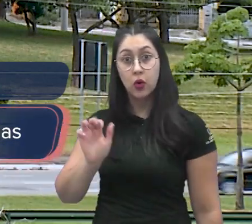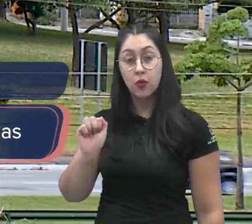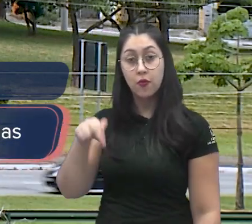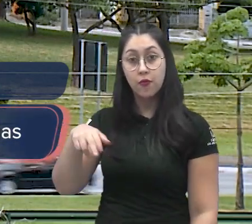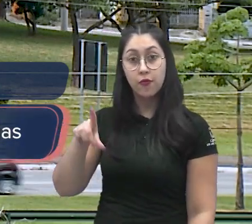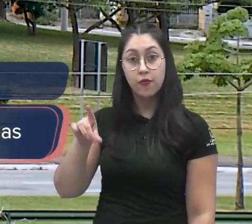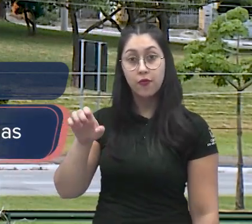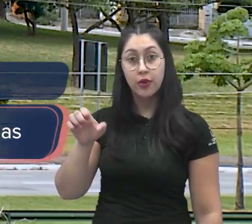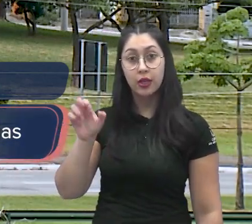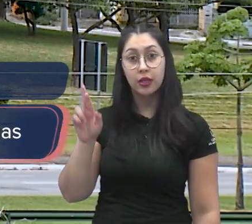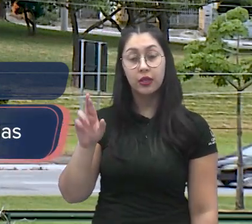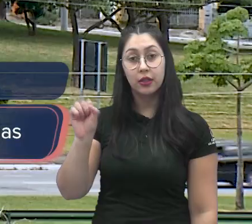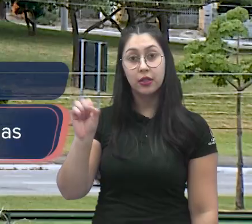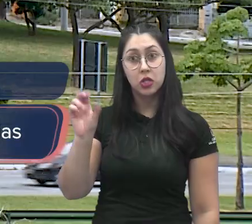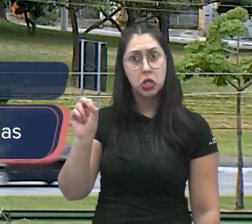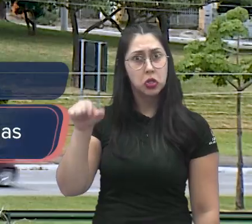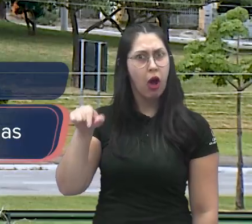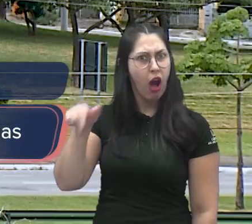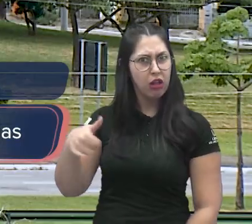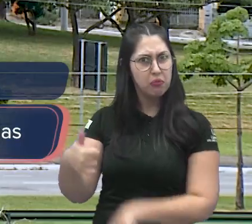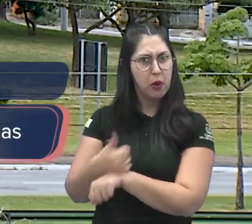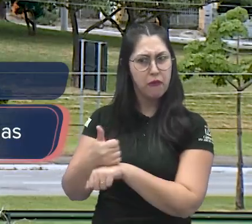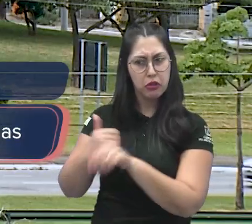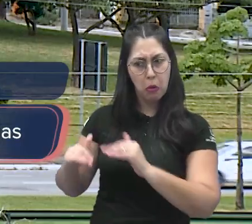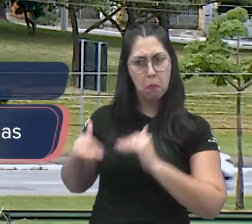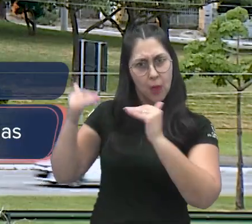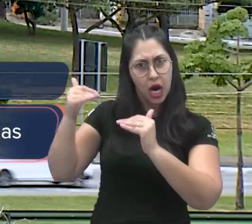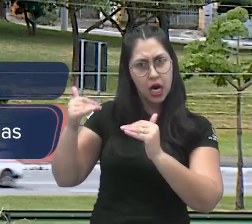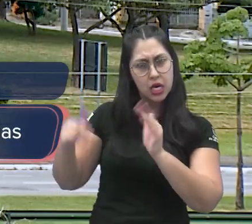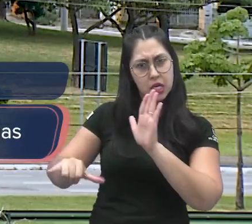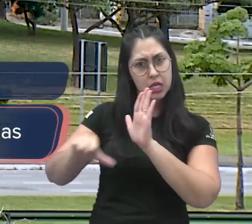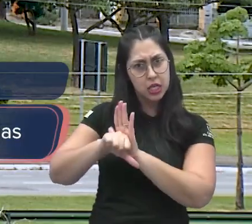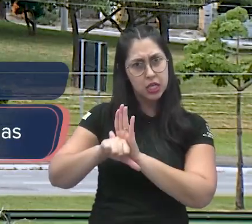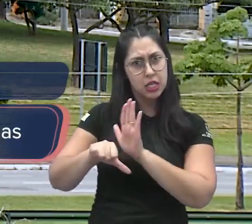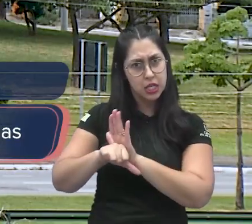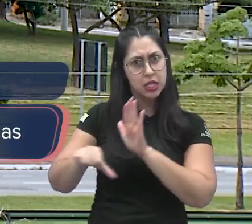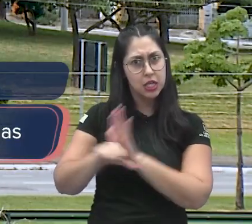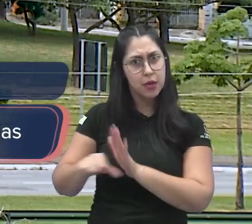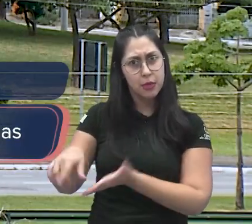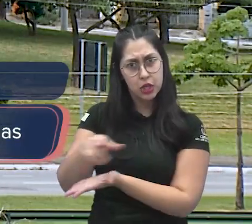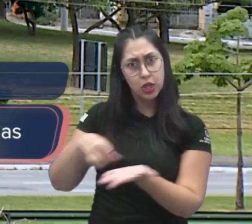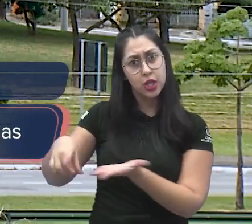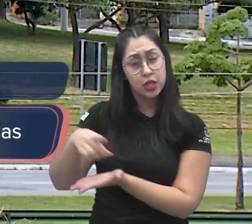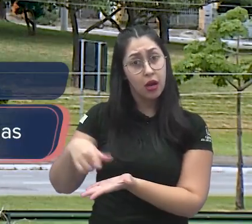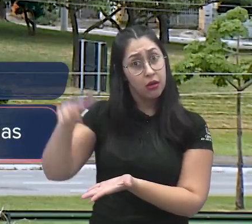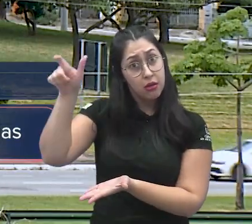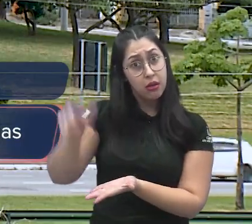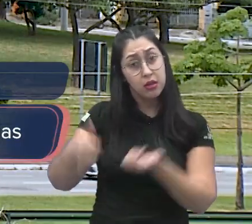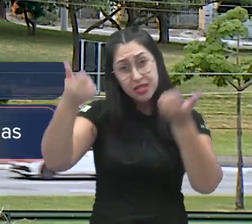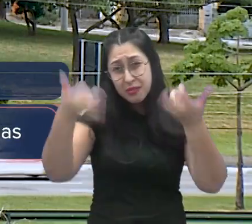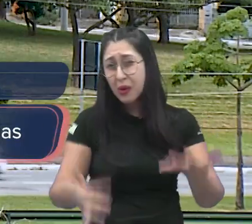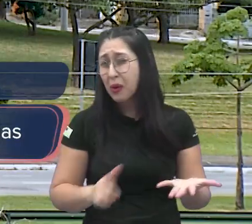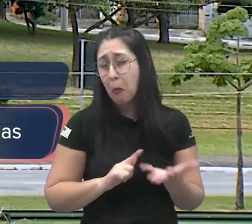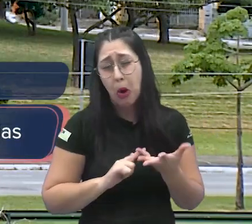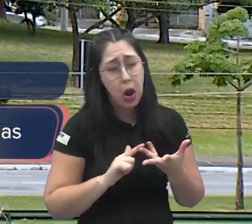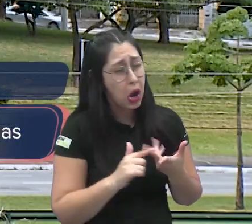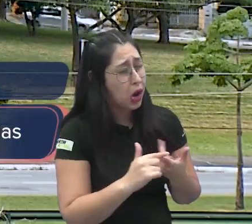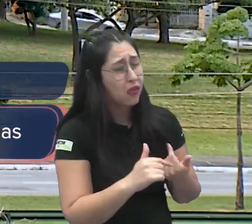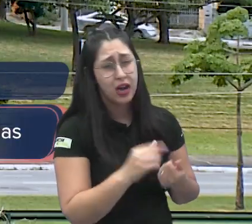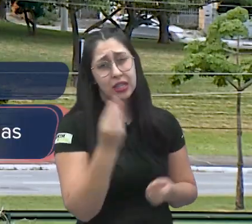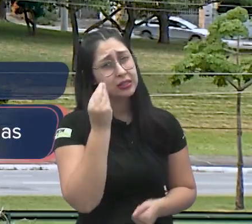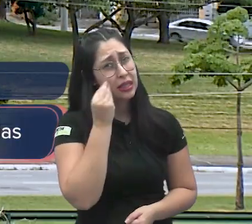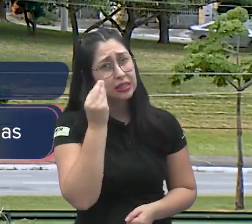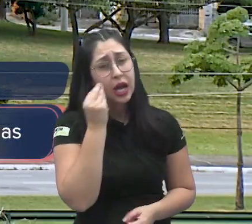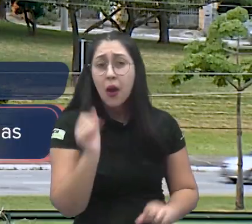Wanderson Castilho, que é perito em crimes digitais, e ele explicou que essas tentativas de golpes são variadas.